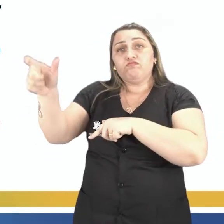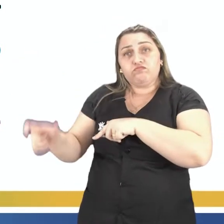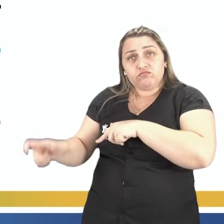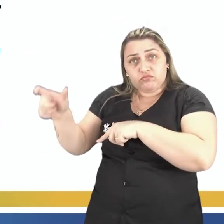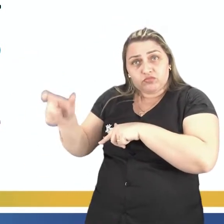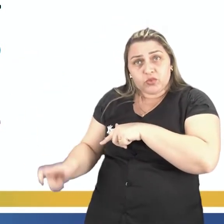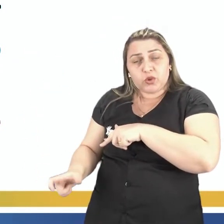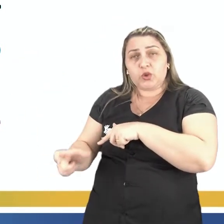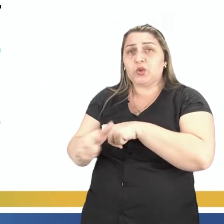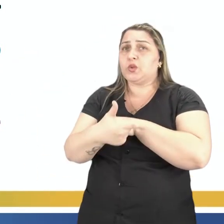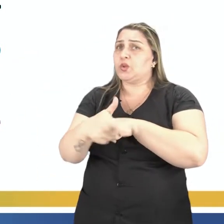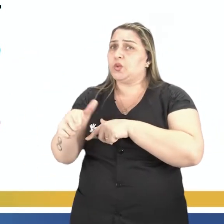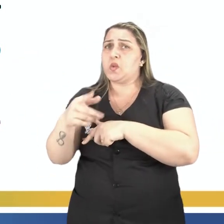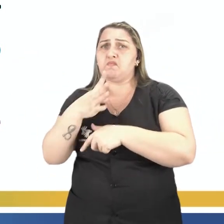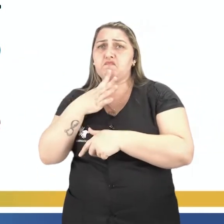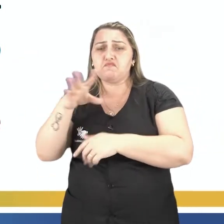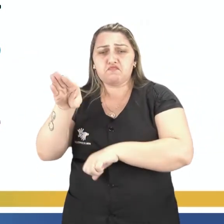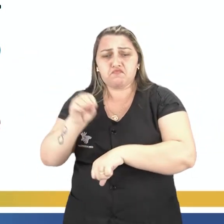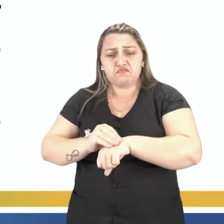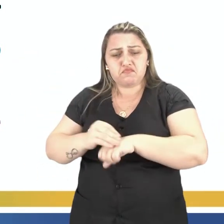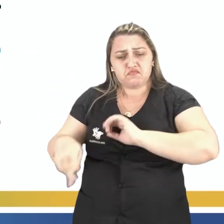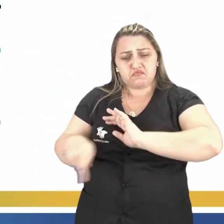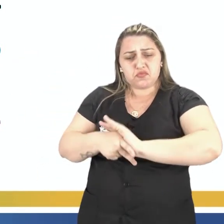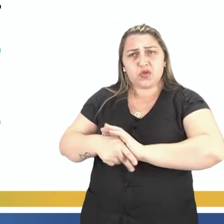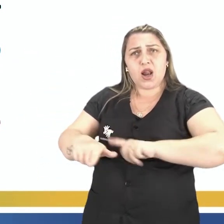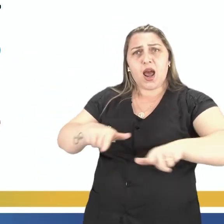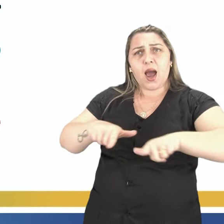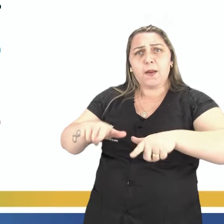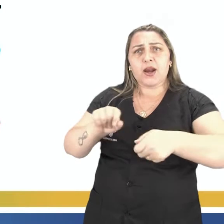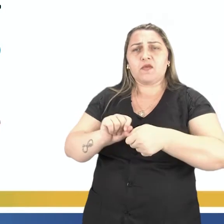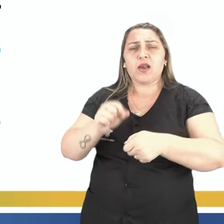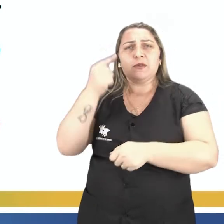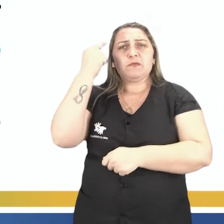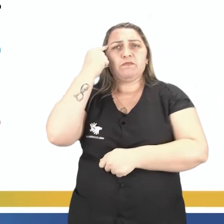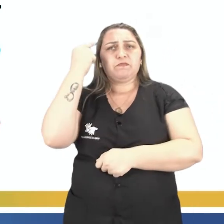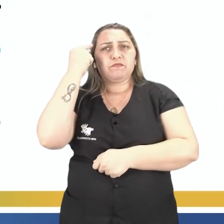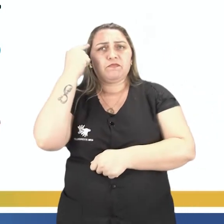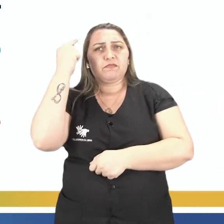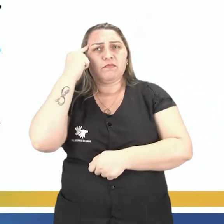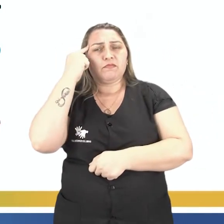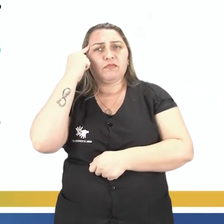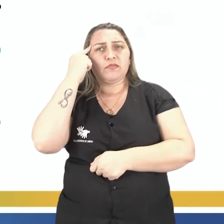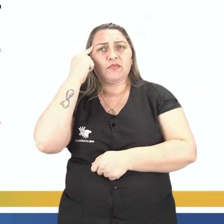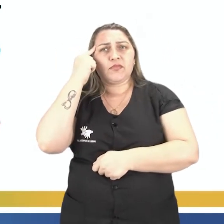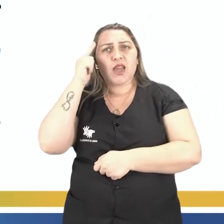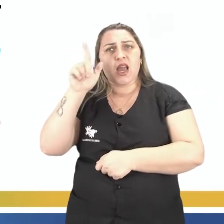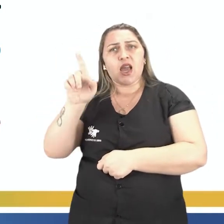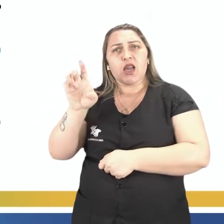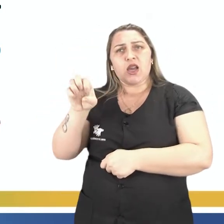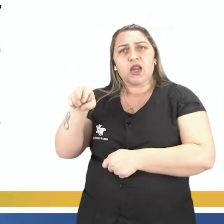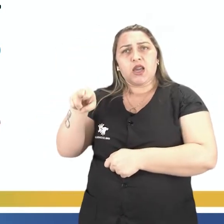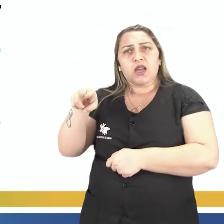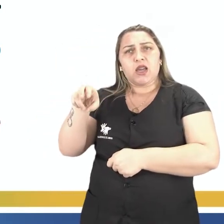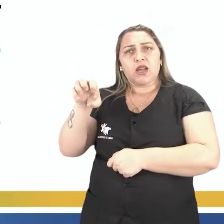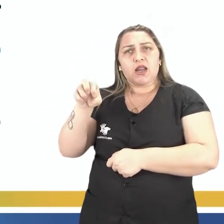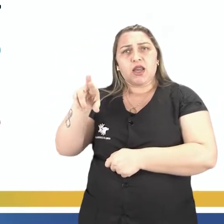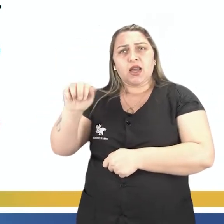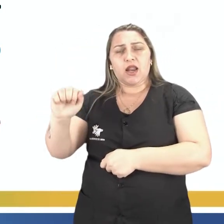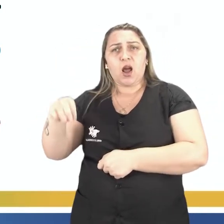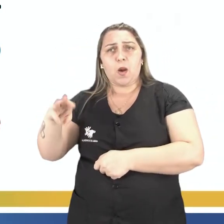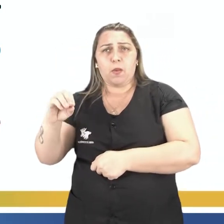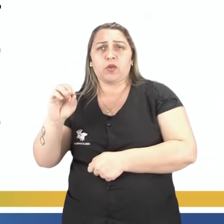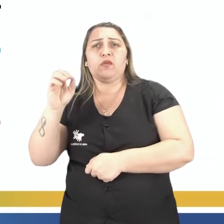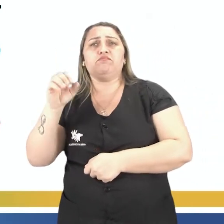trabalhador não se reconhece no produto que faz. Você imagina que a General Motors pode a cada 2 minutos, 2 minutos e